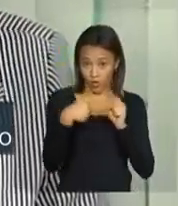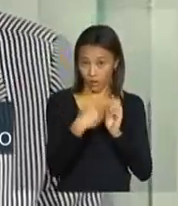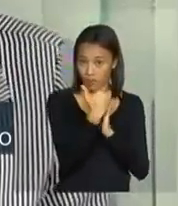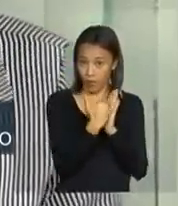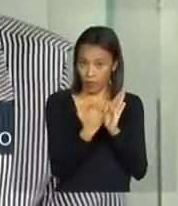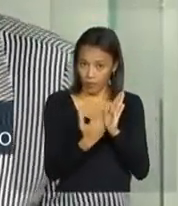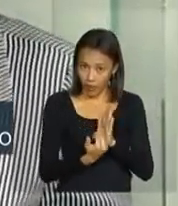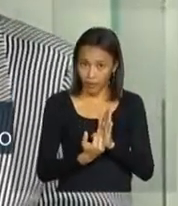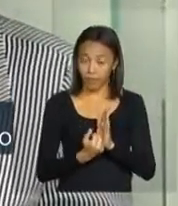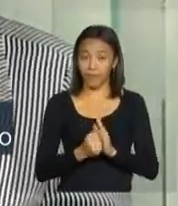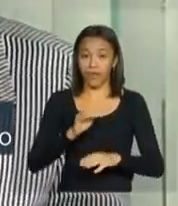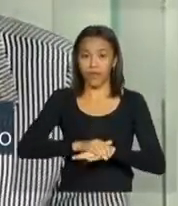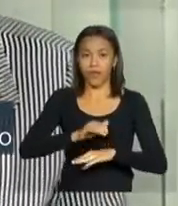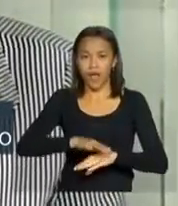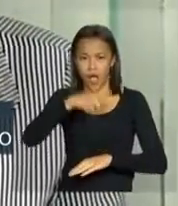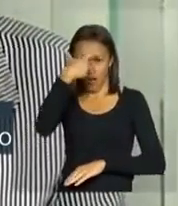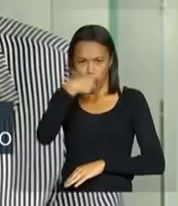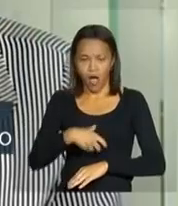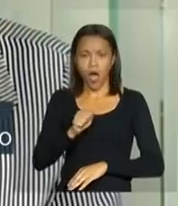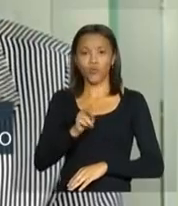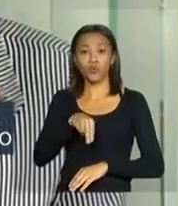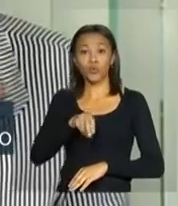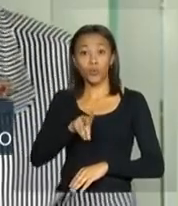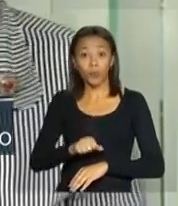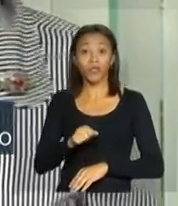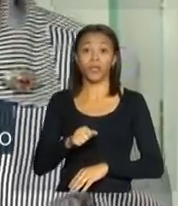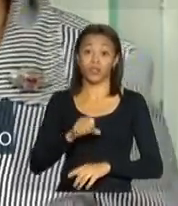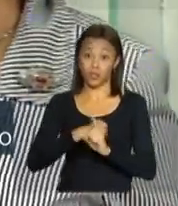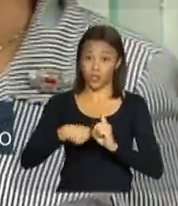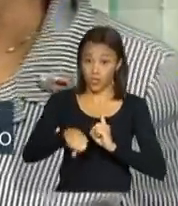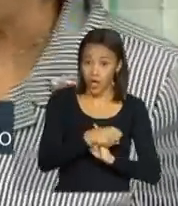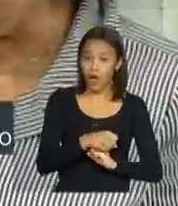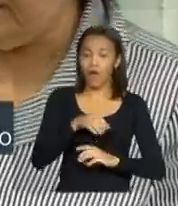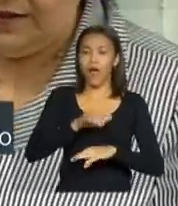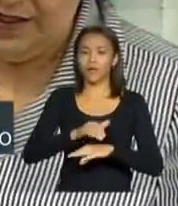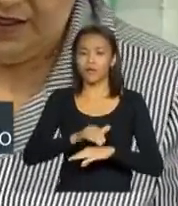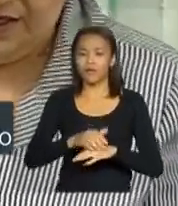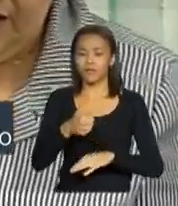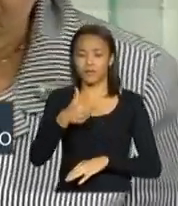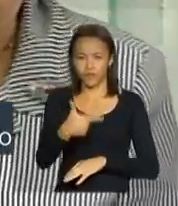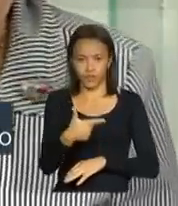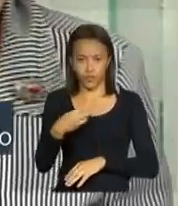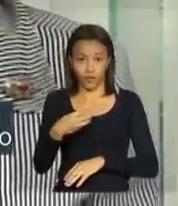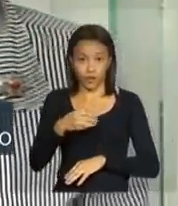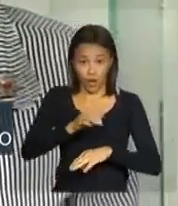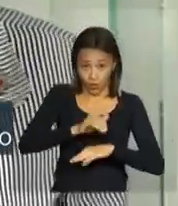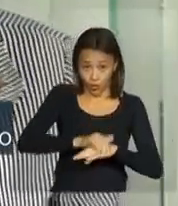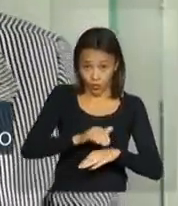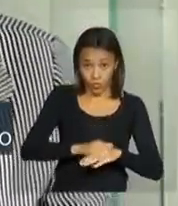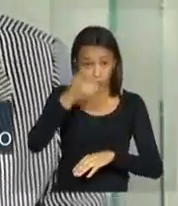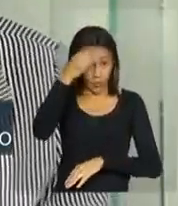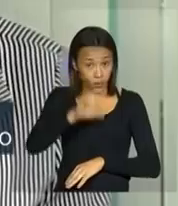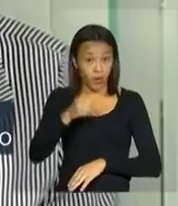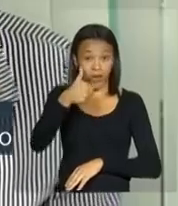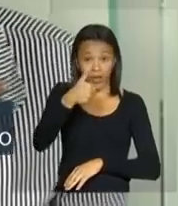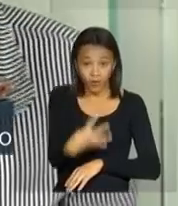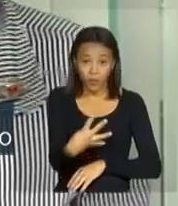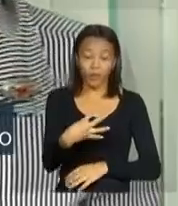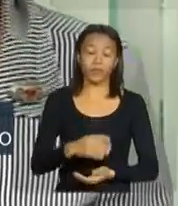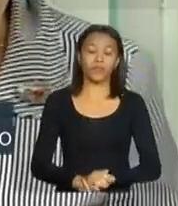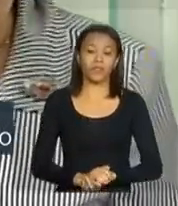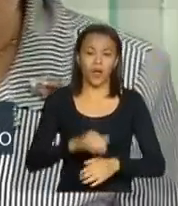Autonomia pessoal, 40,6%. Autonomia econômica e social, 22%. Autonomia cultural,